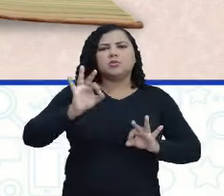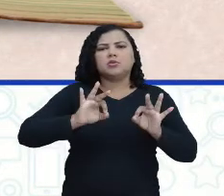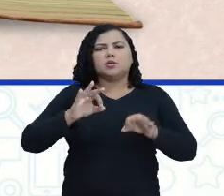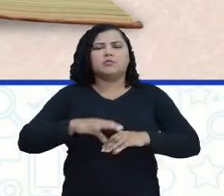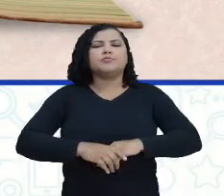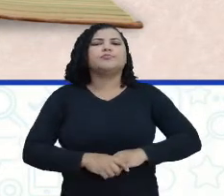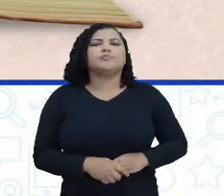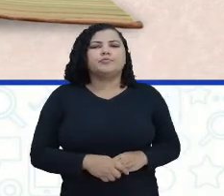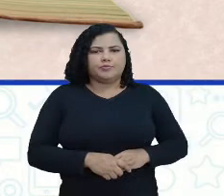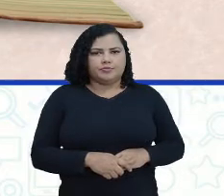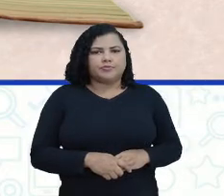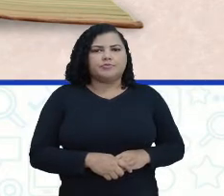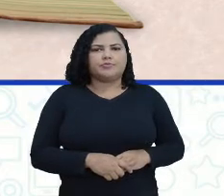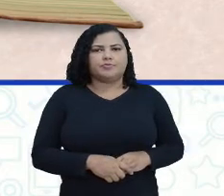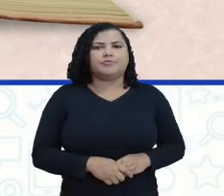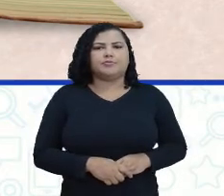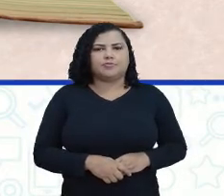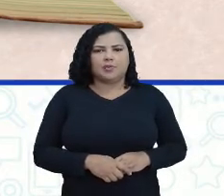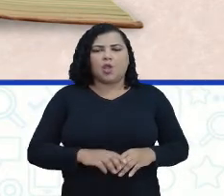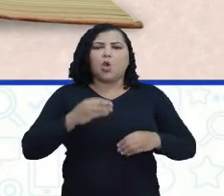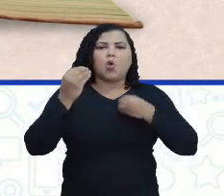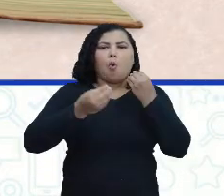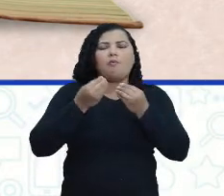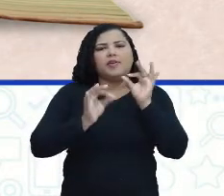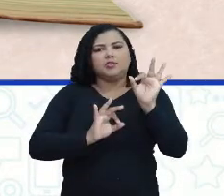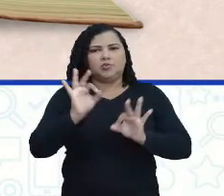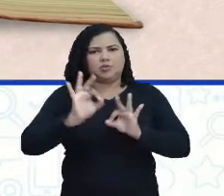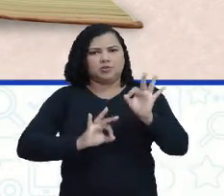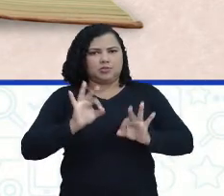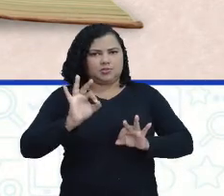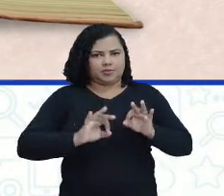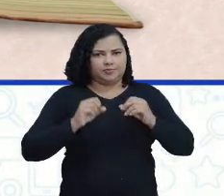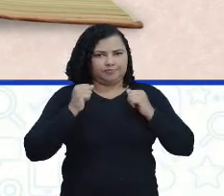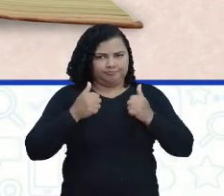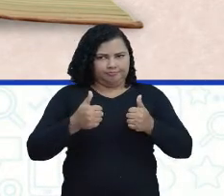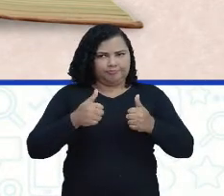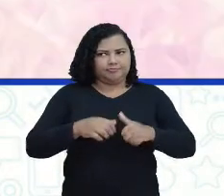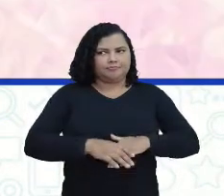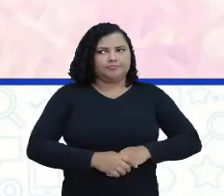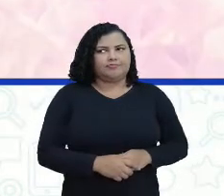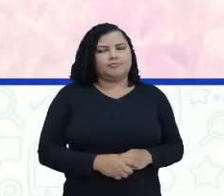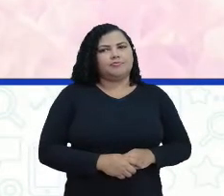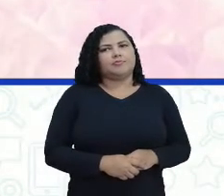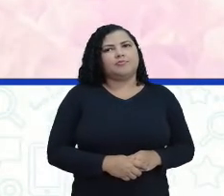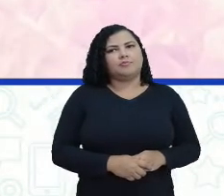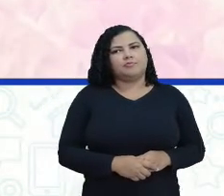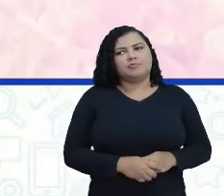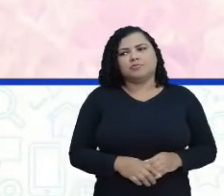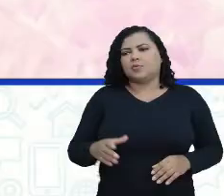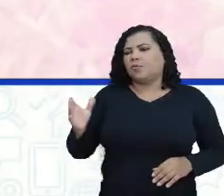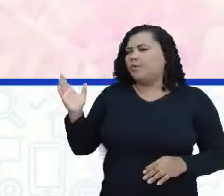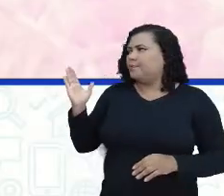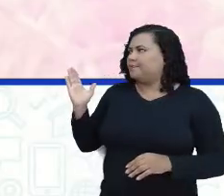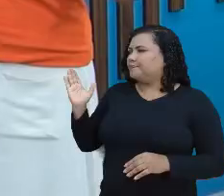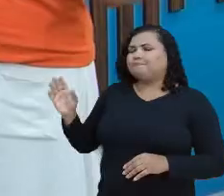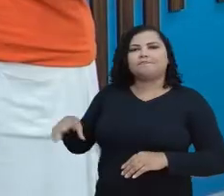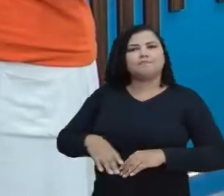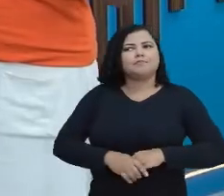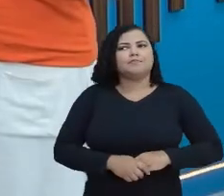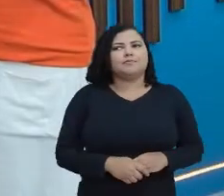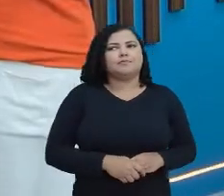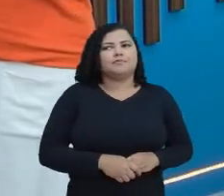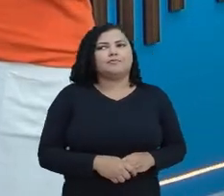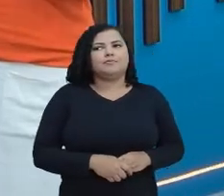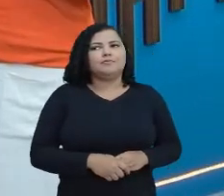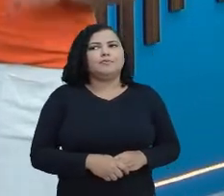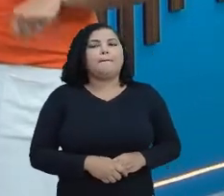gênero ele vai surgindo e ele vai se organizando, certo? Então, ó, no começo de tudo, vamos